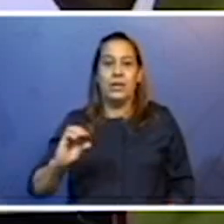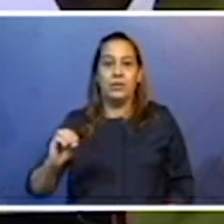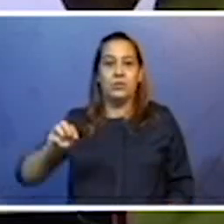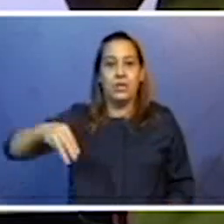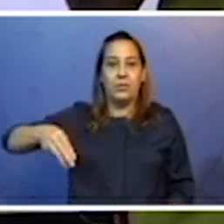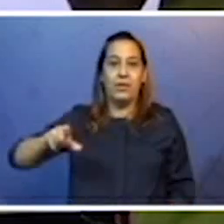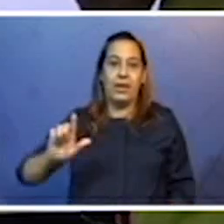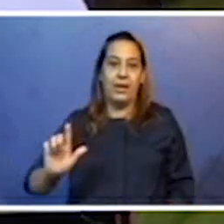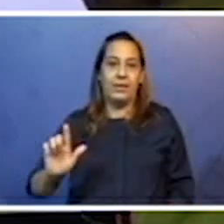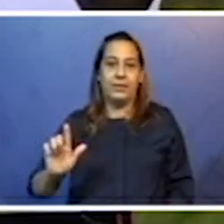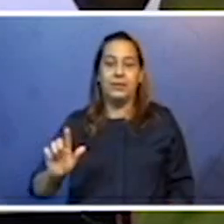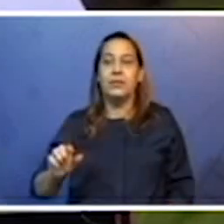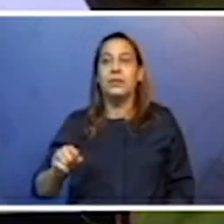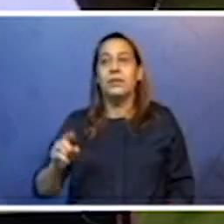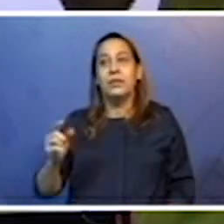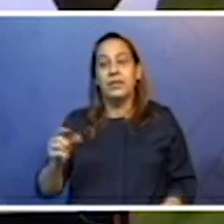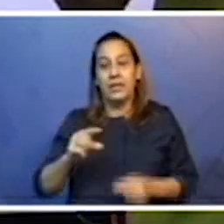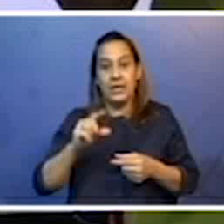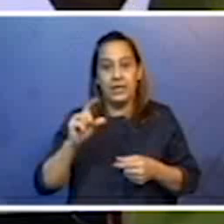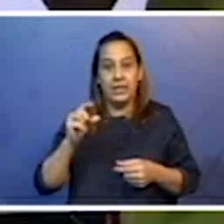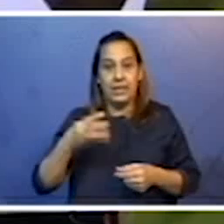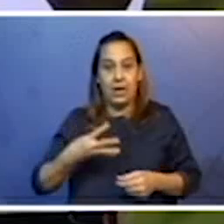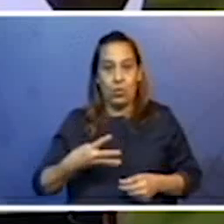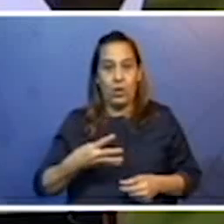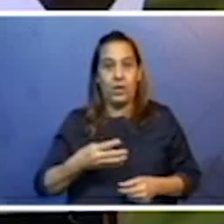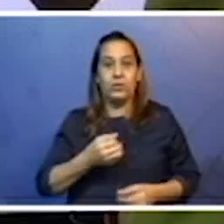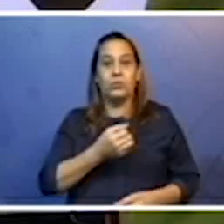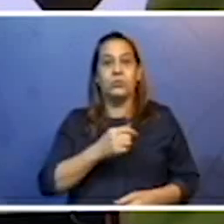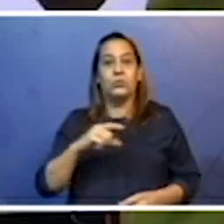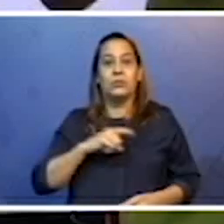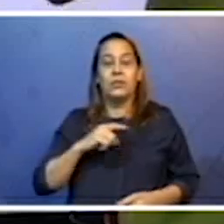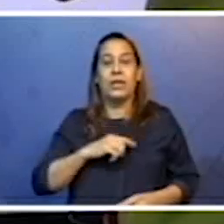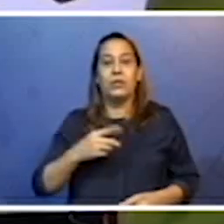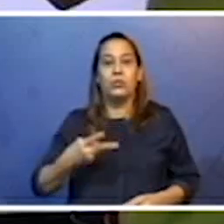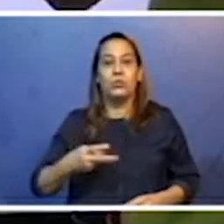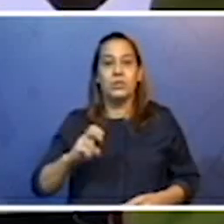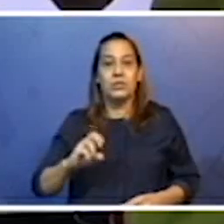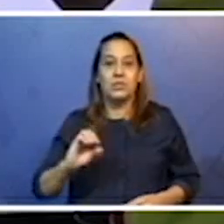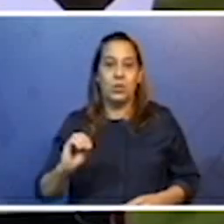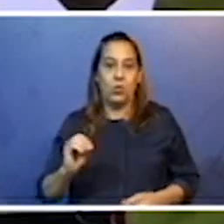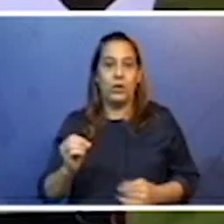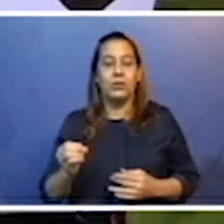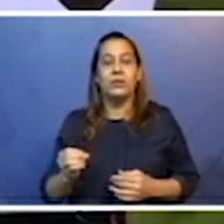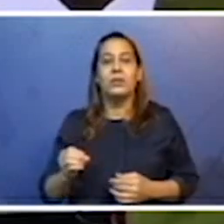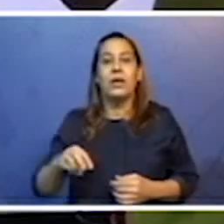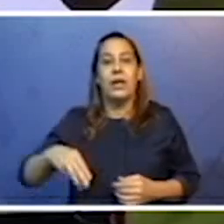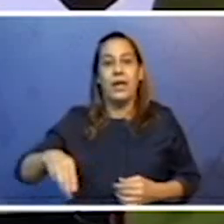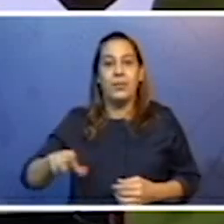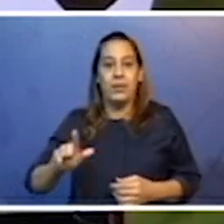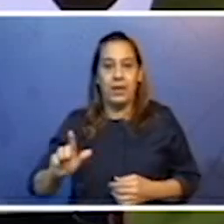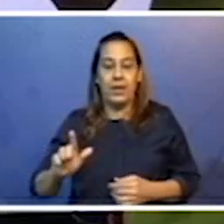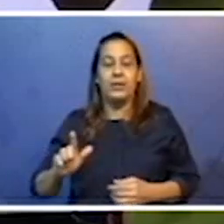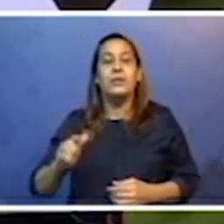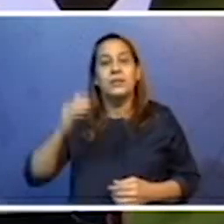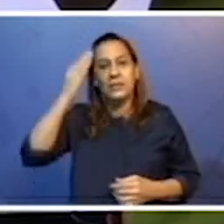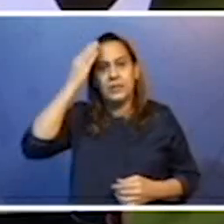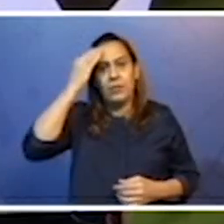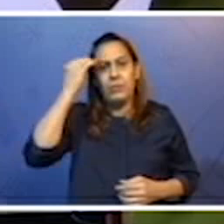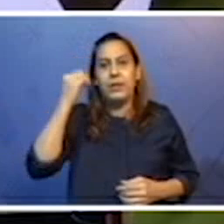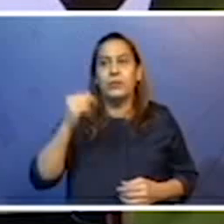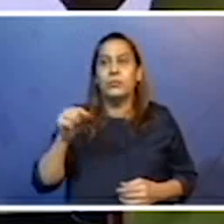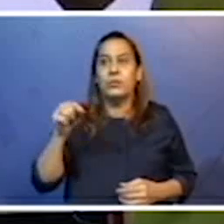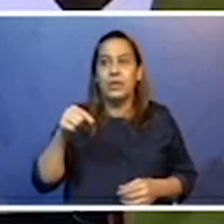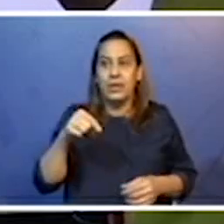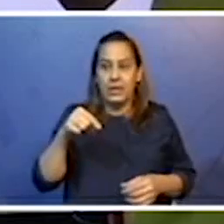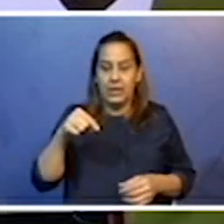mililitros e essa aqui tem 250 mililitros. Então, sem fazer lá de novo a experiência, eu sei que